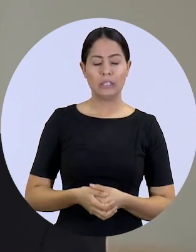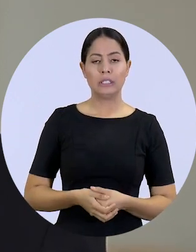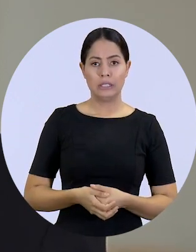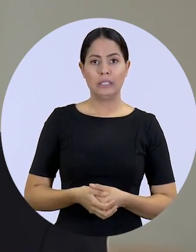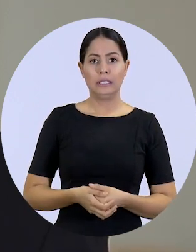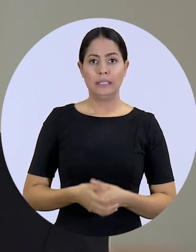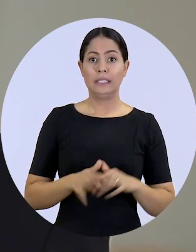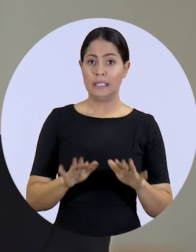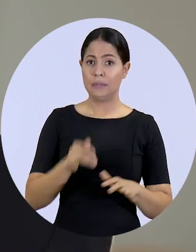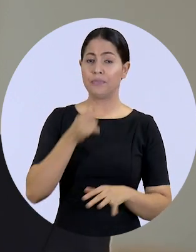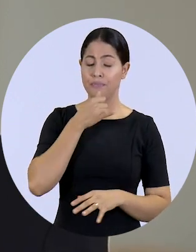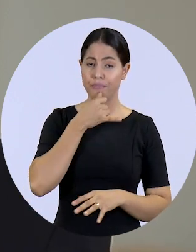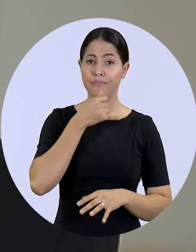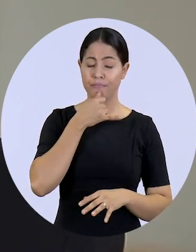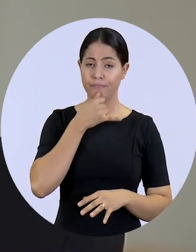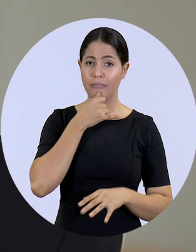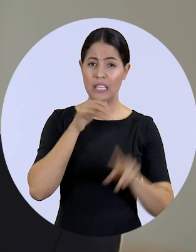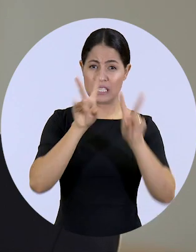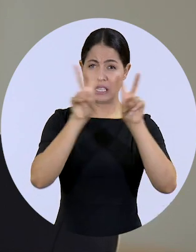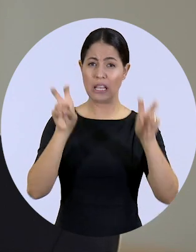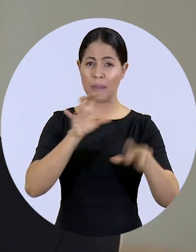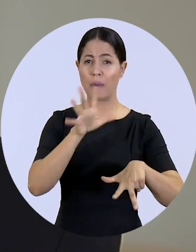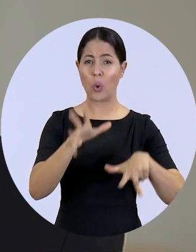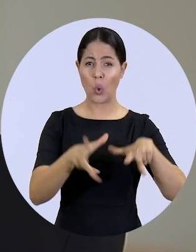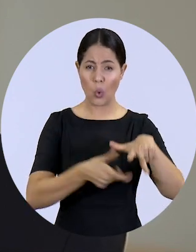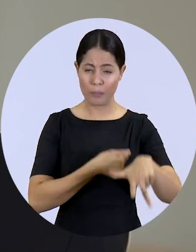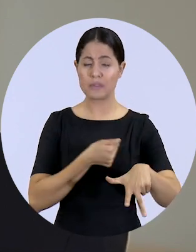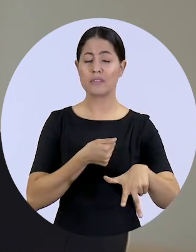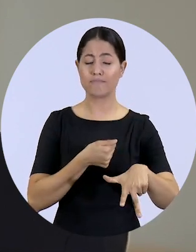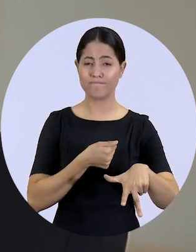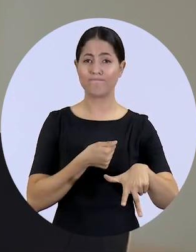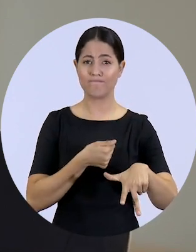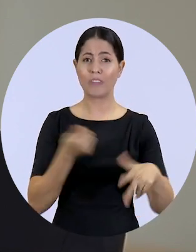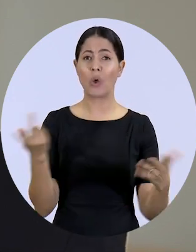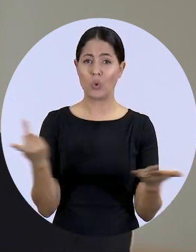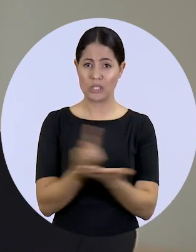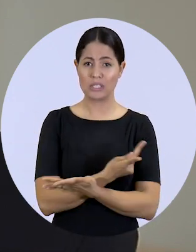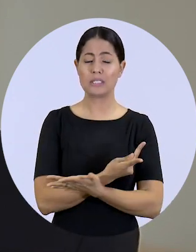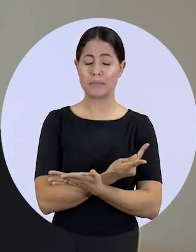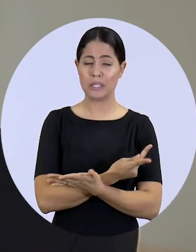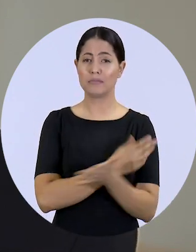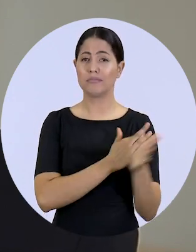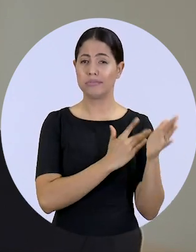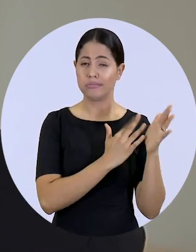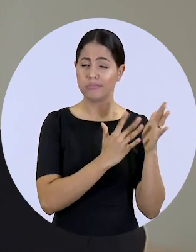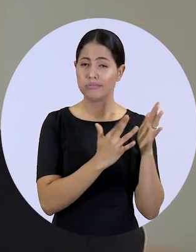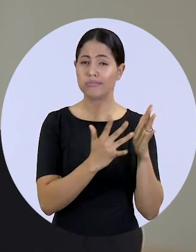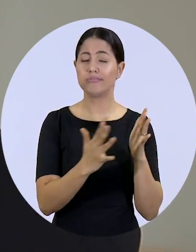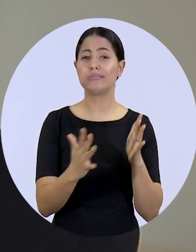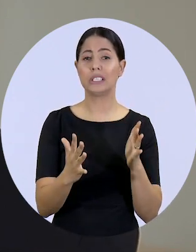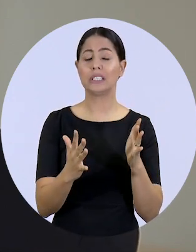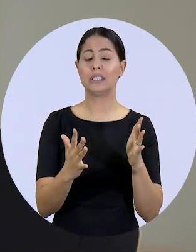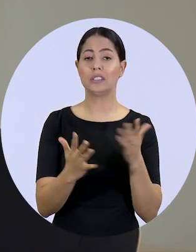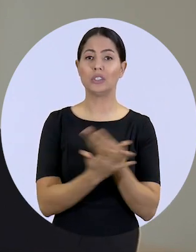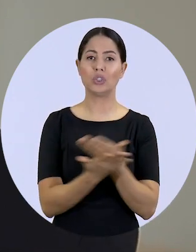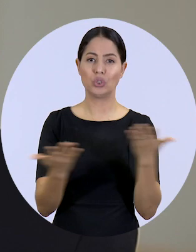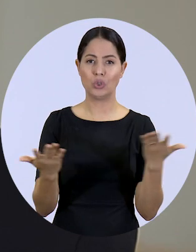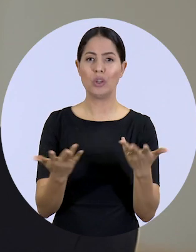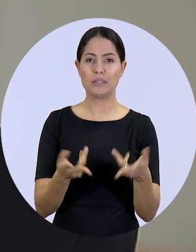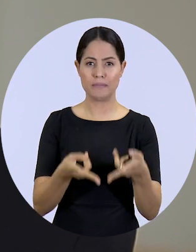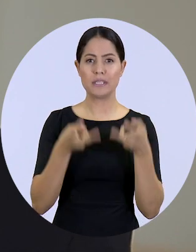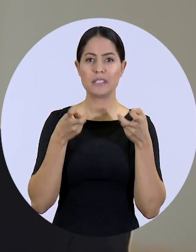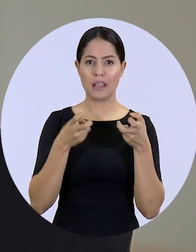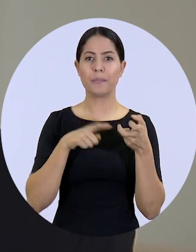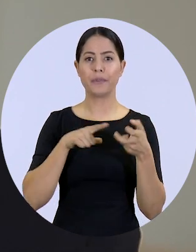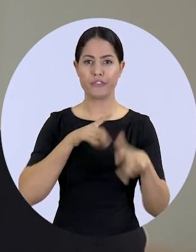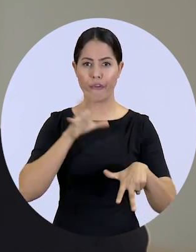muito ruim, espero que isso mude em termos de corrupção. Realmente, os últimos acontecimentos, as últimas operações mostram que havia